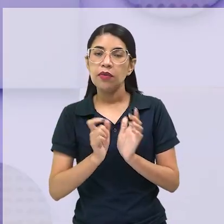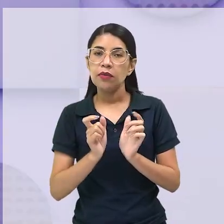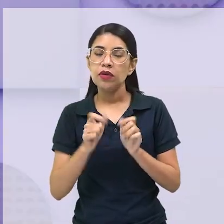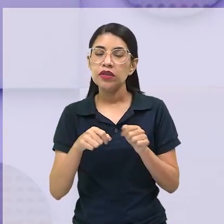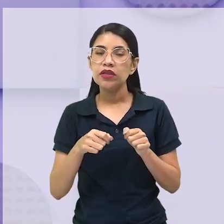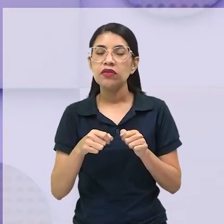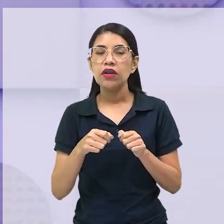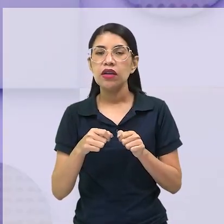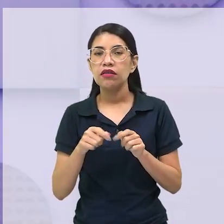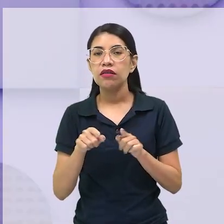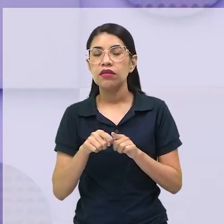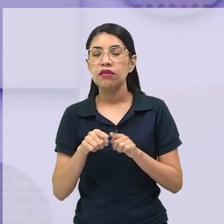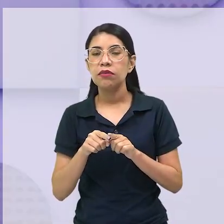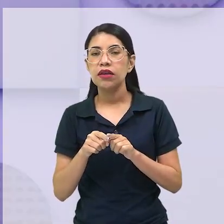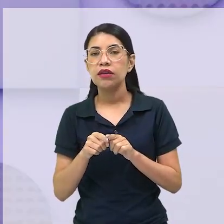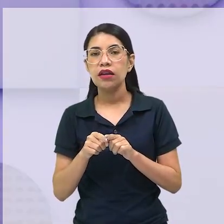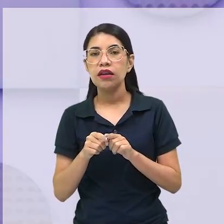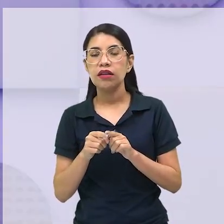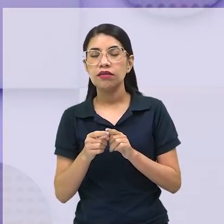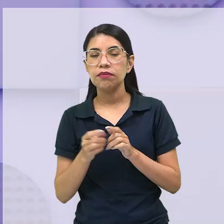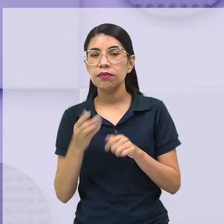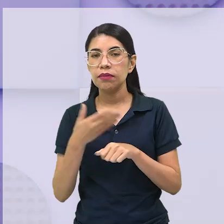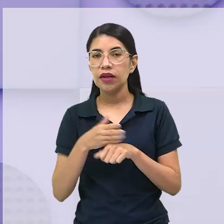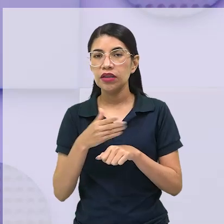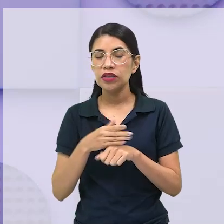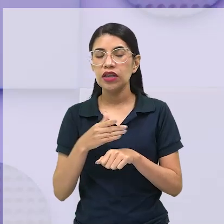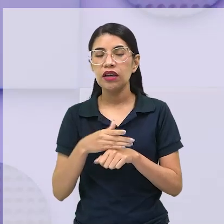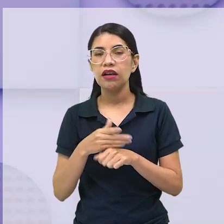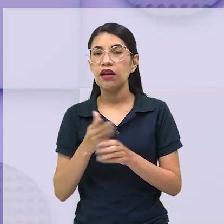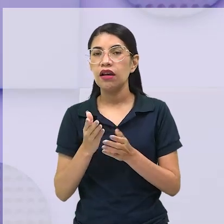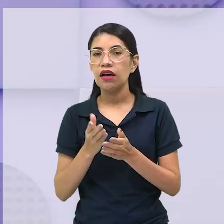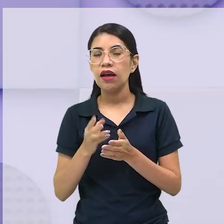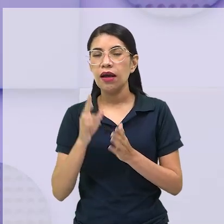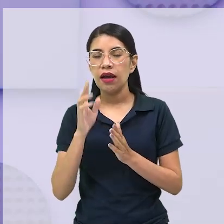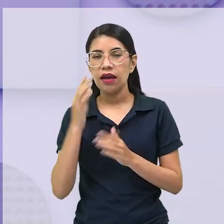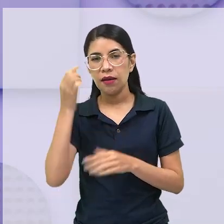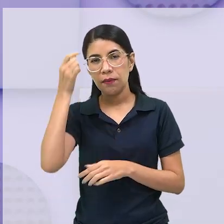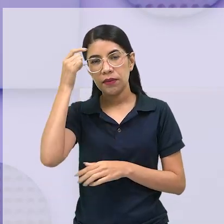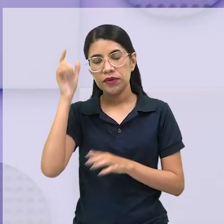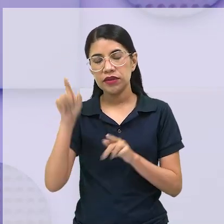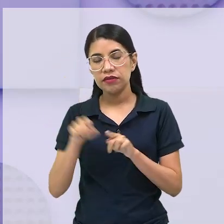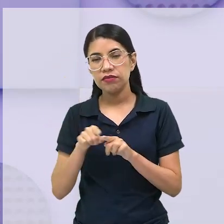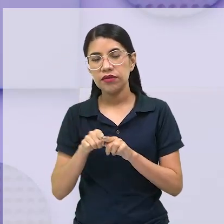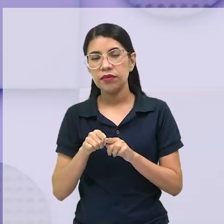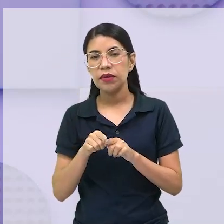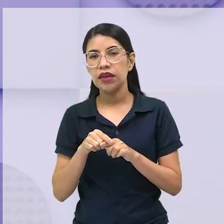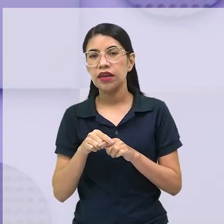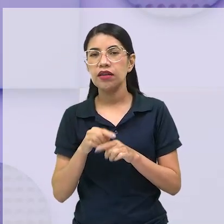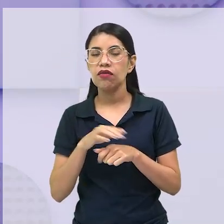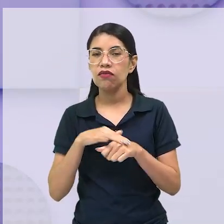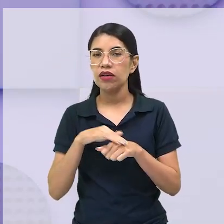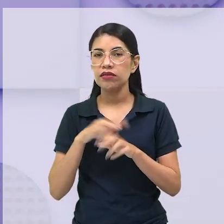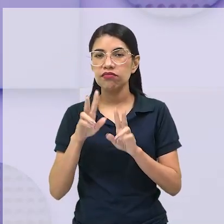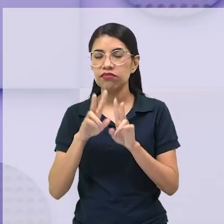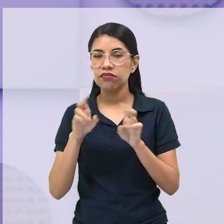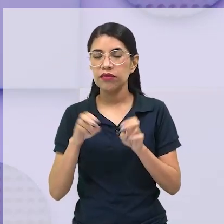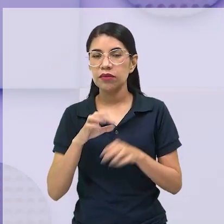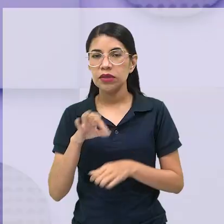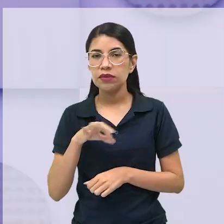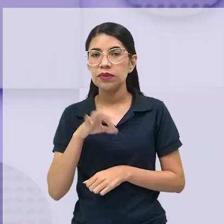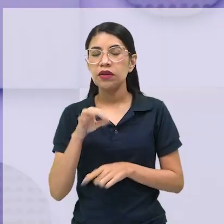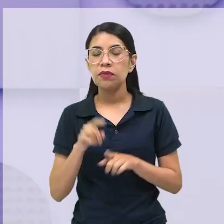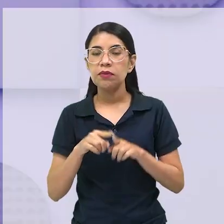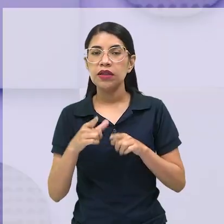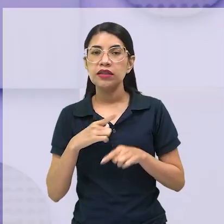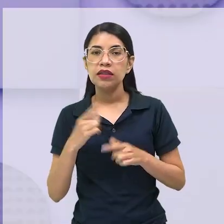algum devocional, para conversar sobre assuntos espirituais, né? Mas nisso tudo existe